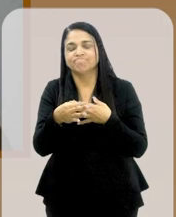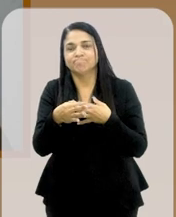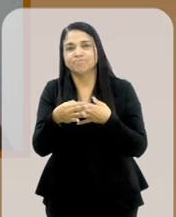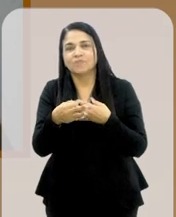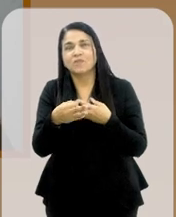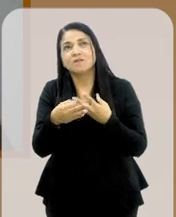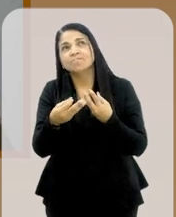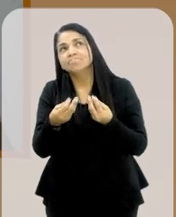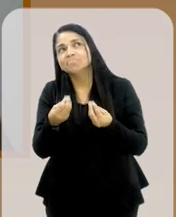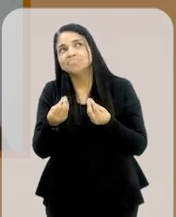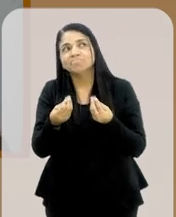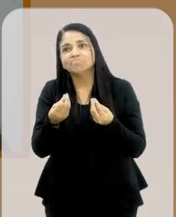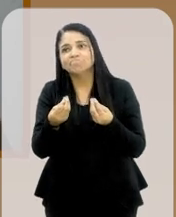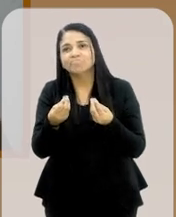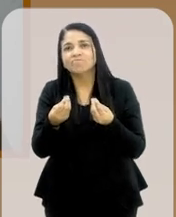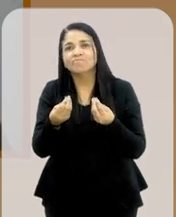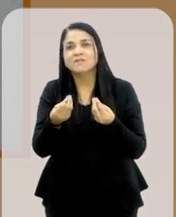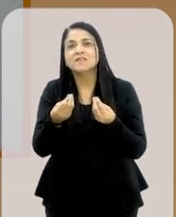que